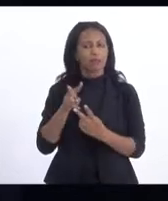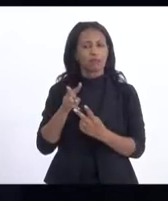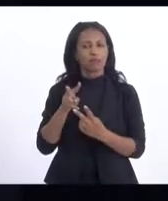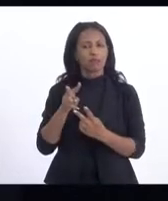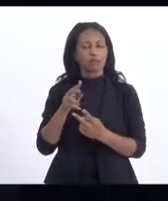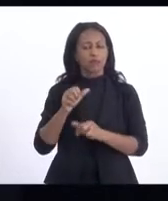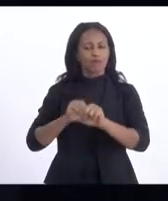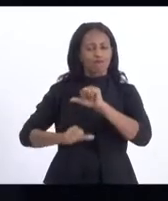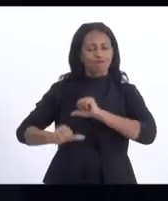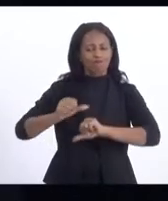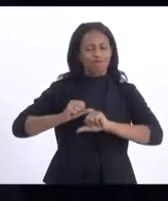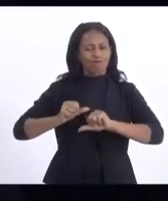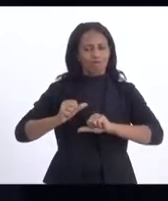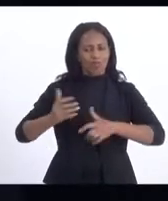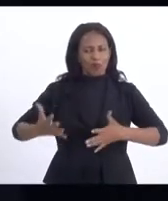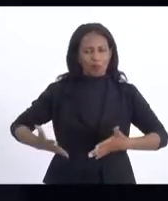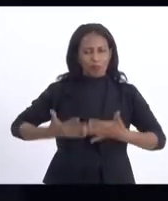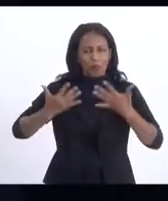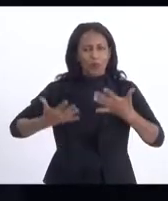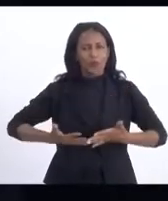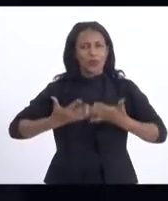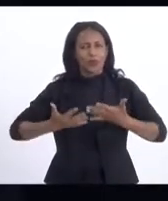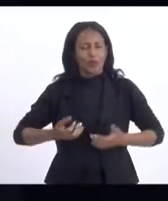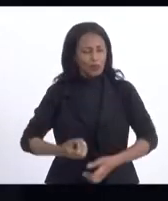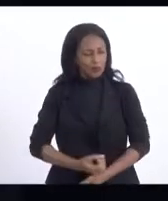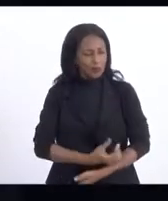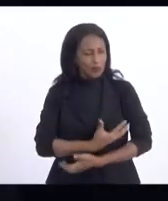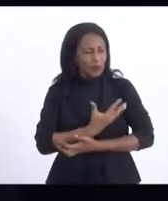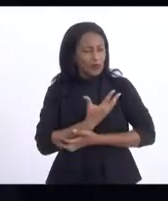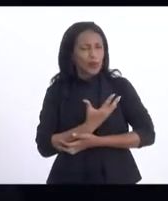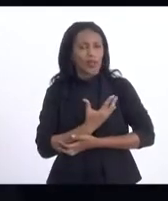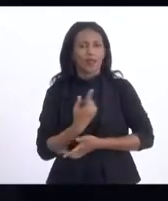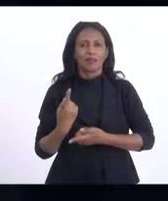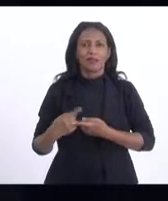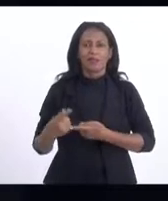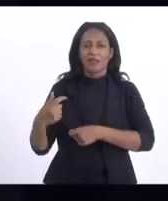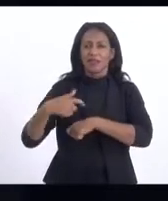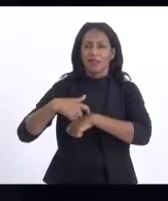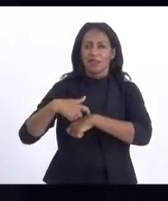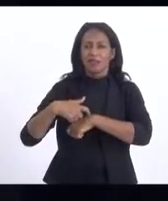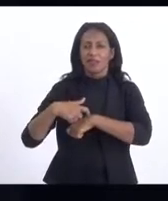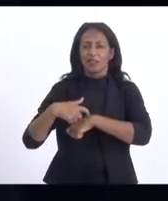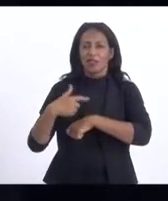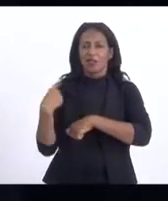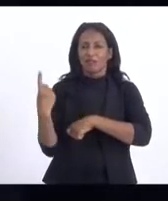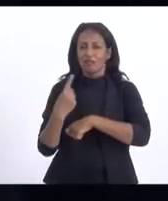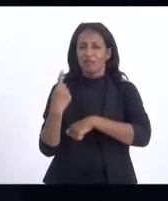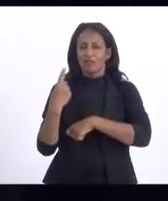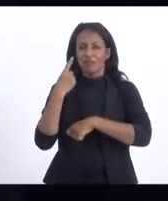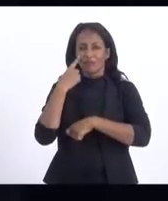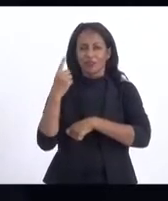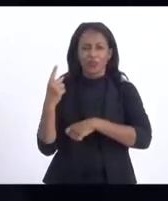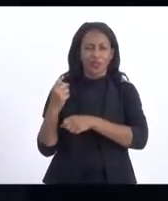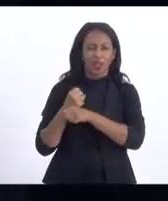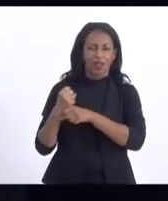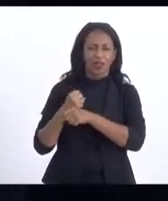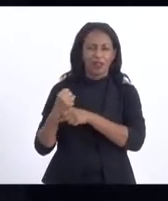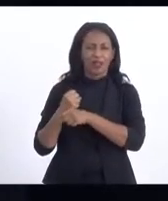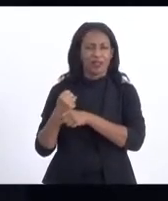nos torna motivados e, de verdade, emocionados neste momento, porque não temos visto já isso há alguns